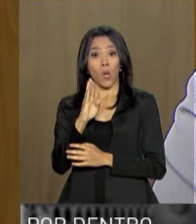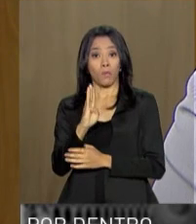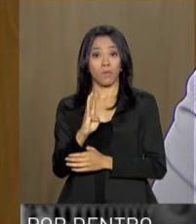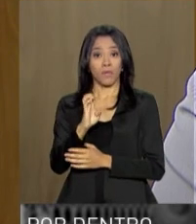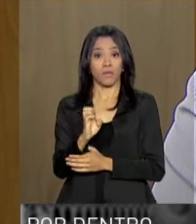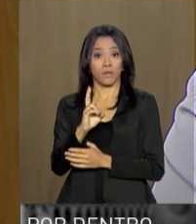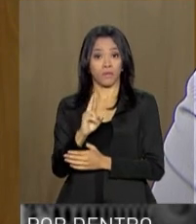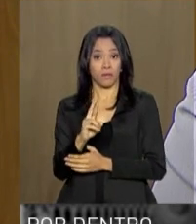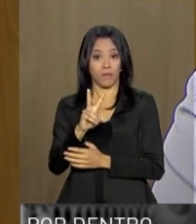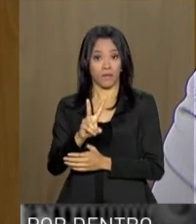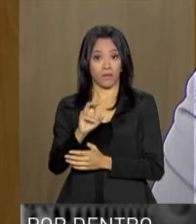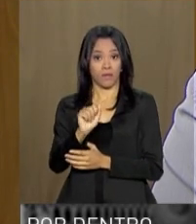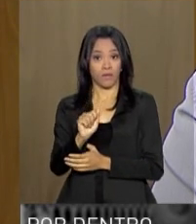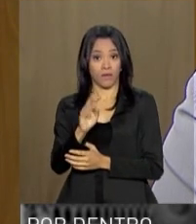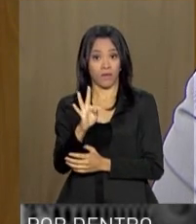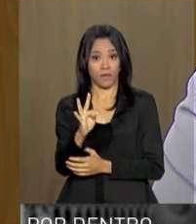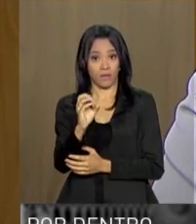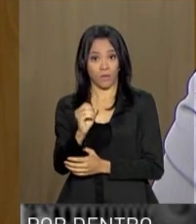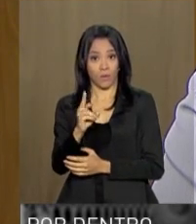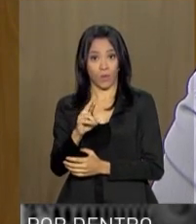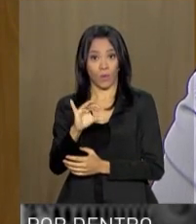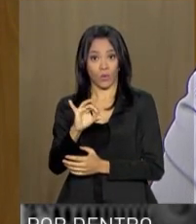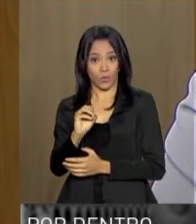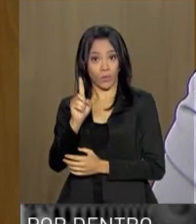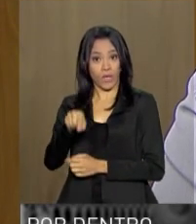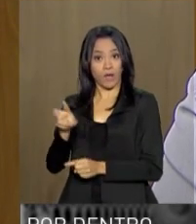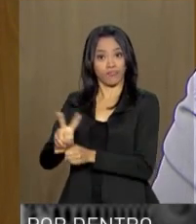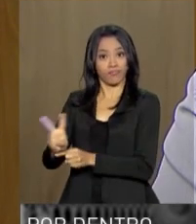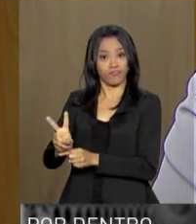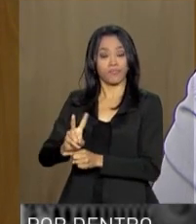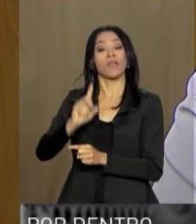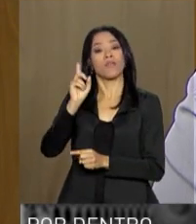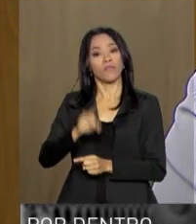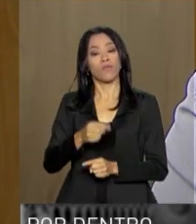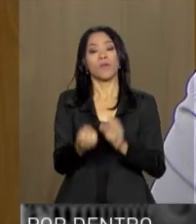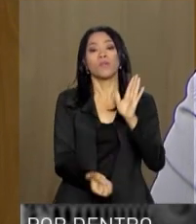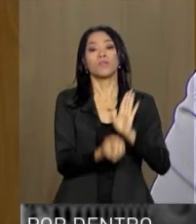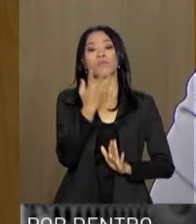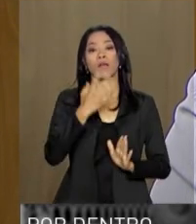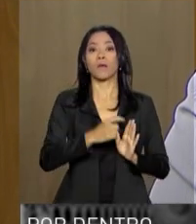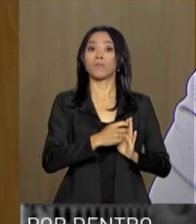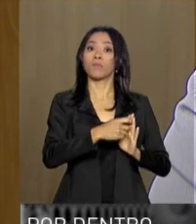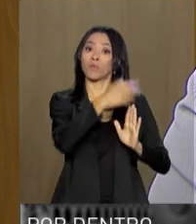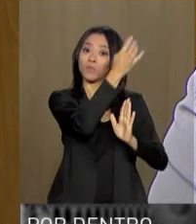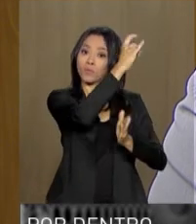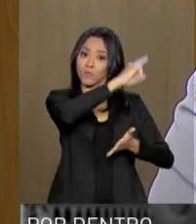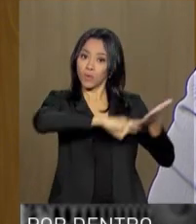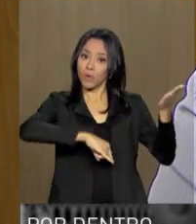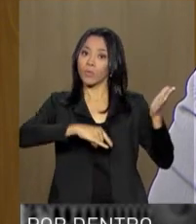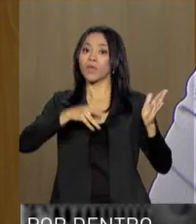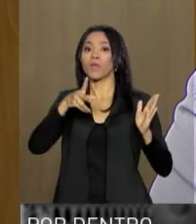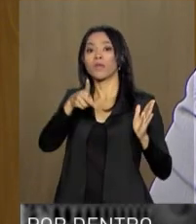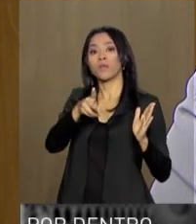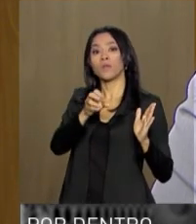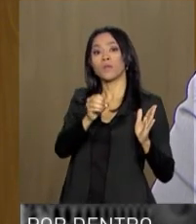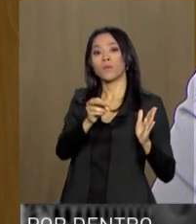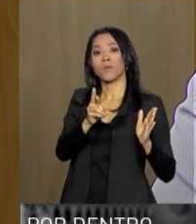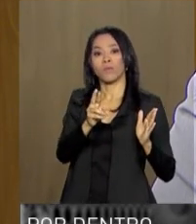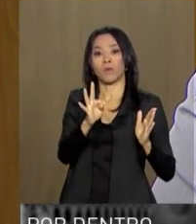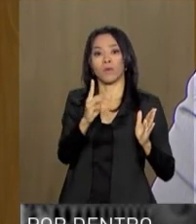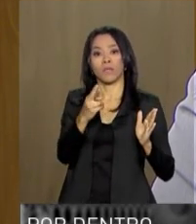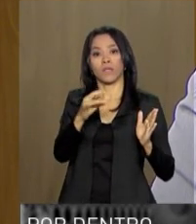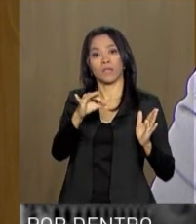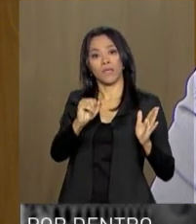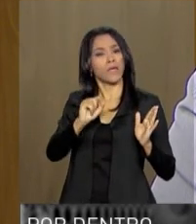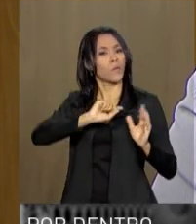é promulgado através da portaria pelo ministro gustavo rocha atual ministro dos direitos humanos é realmente a preocupação